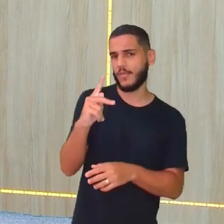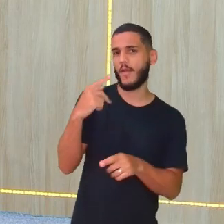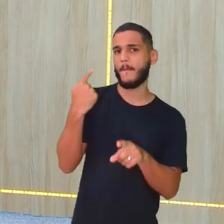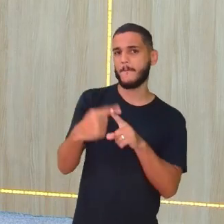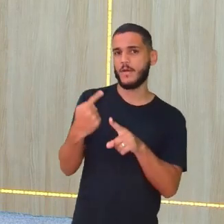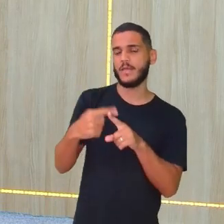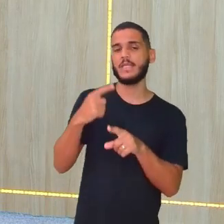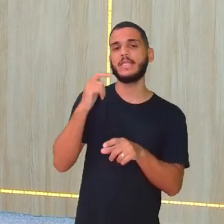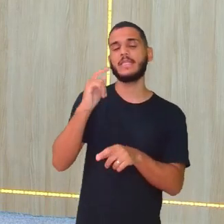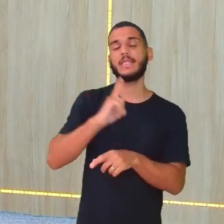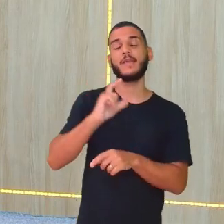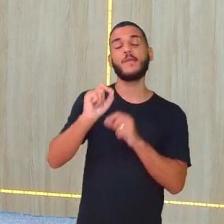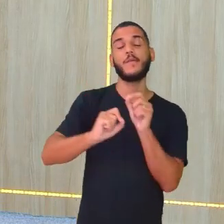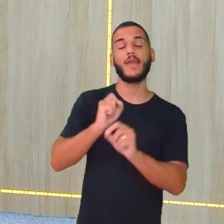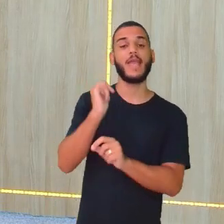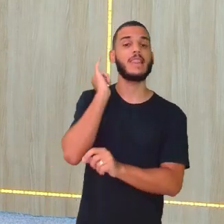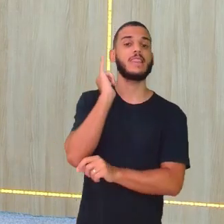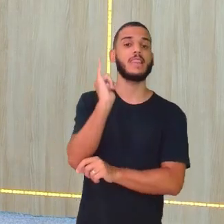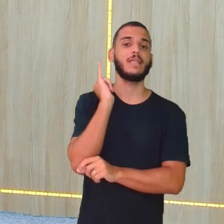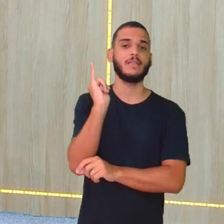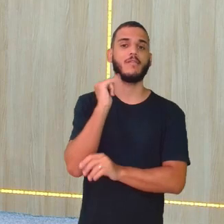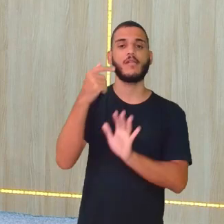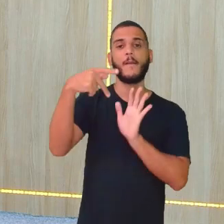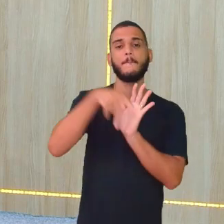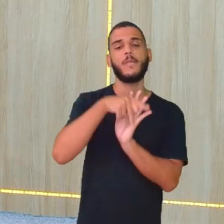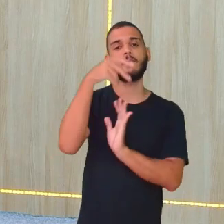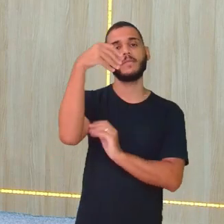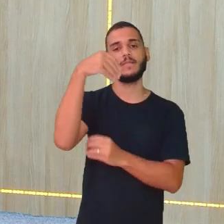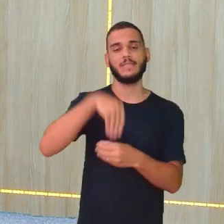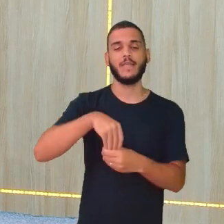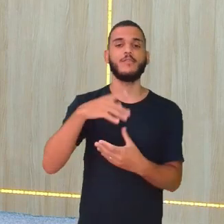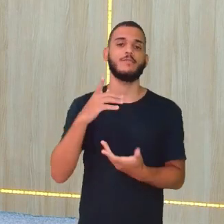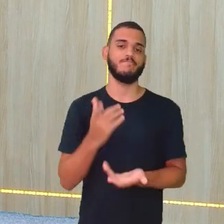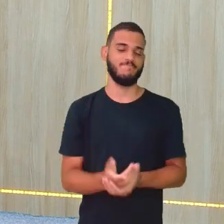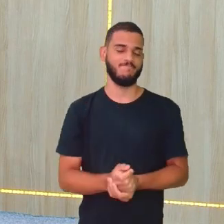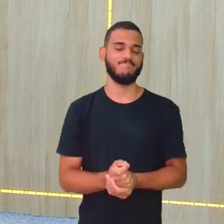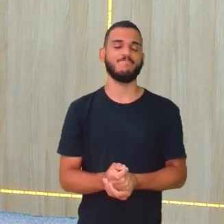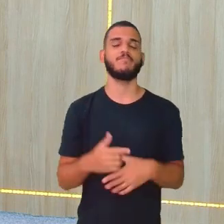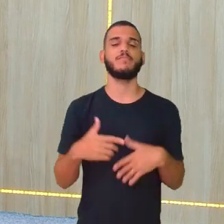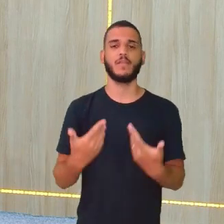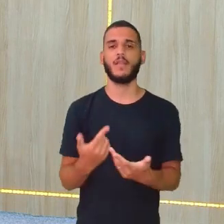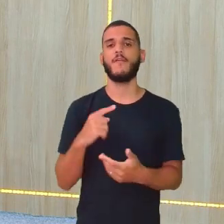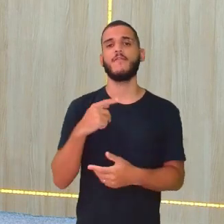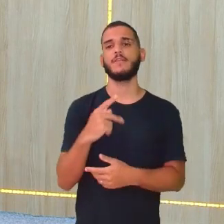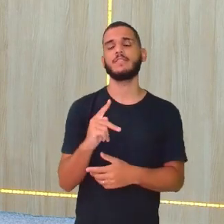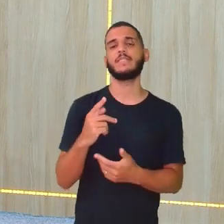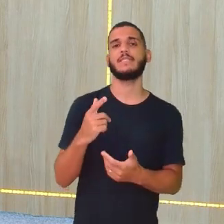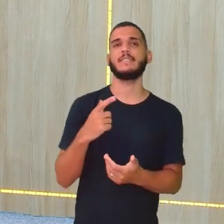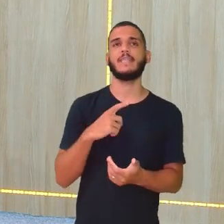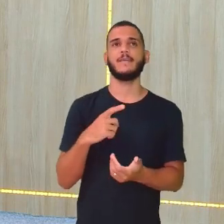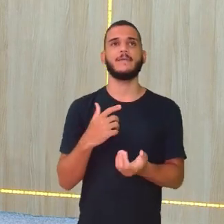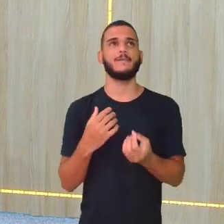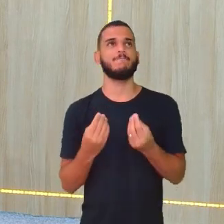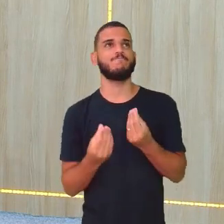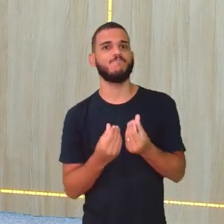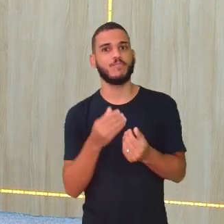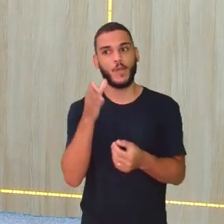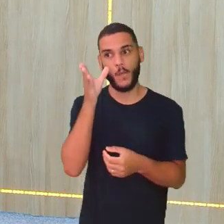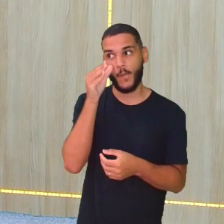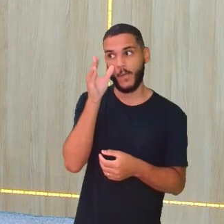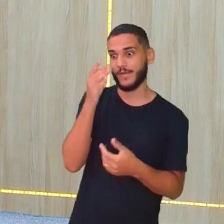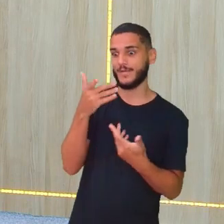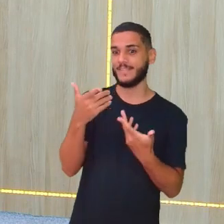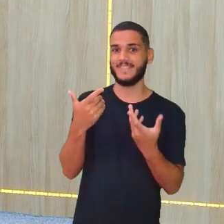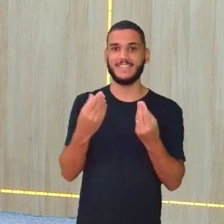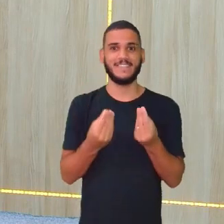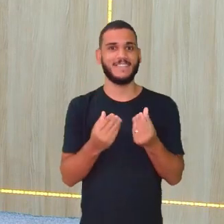a narratividade, né, inerente ali da contação do caos, que deixa você tenso e curioso, e aí você quer saber, aí quando